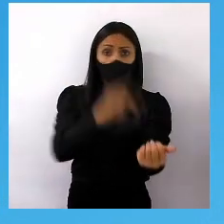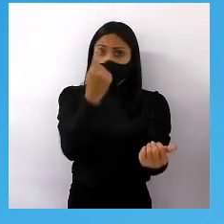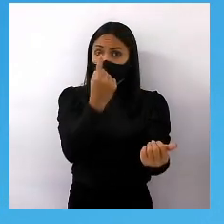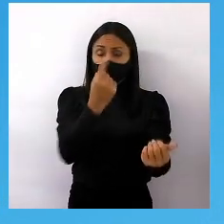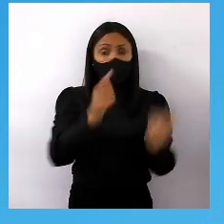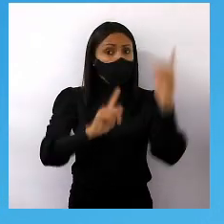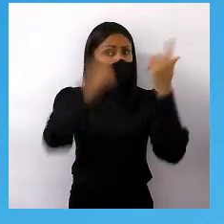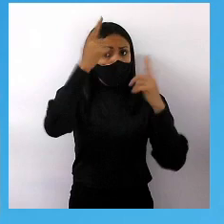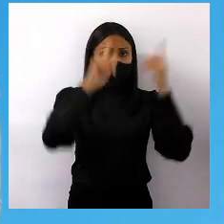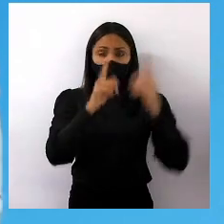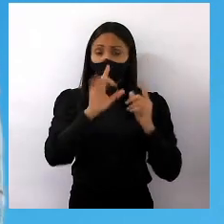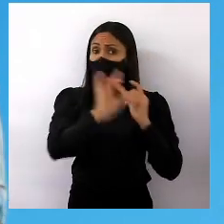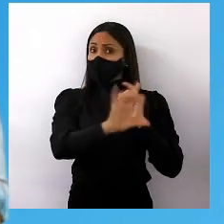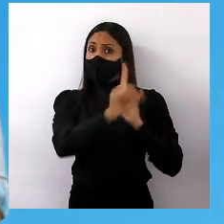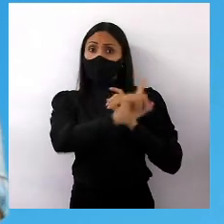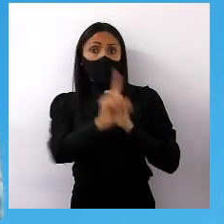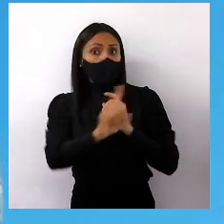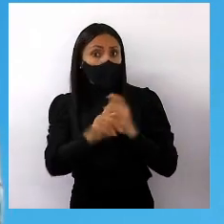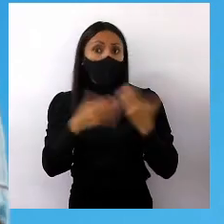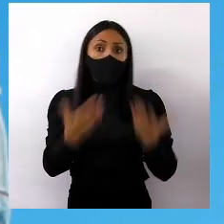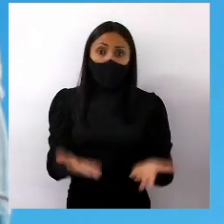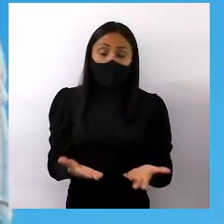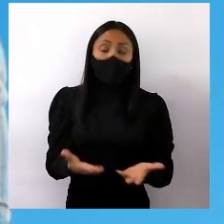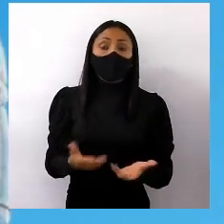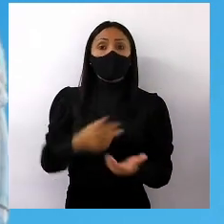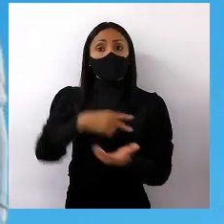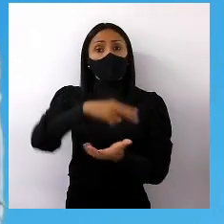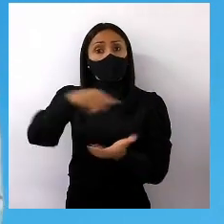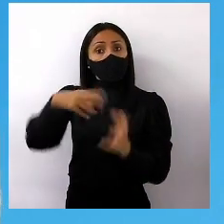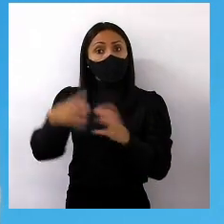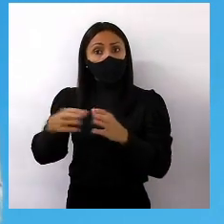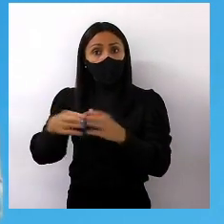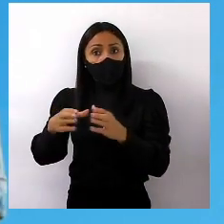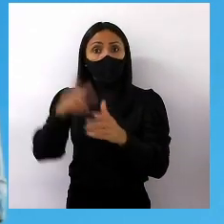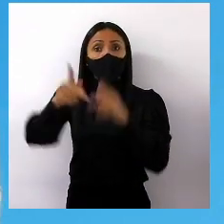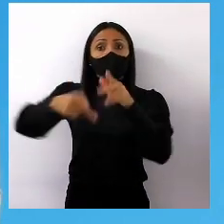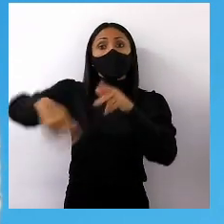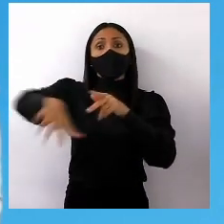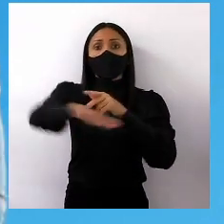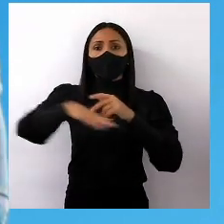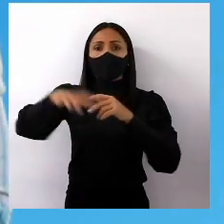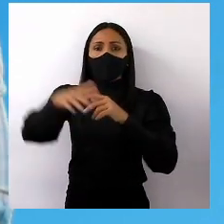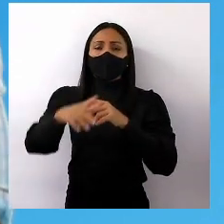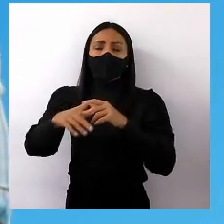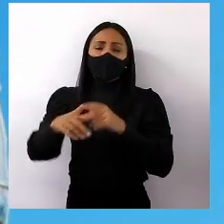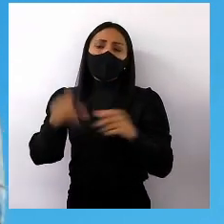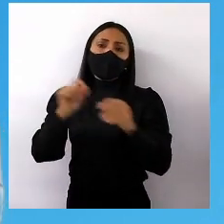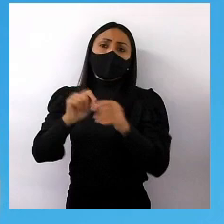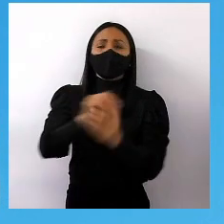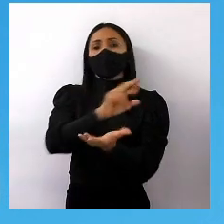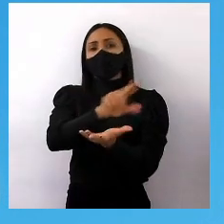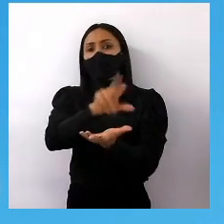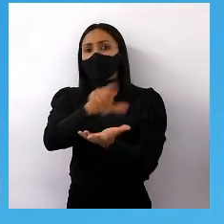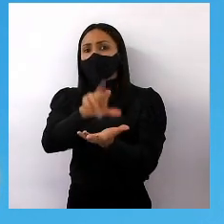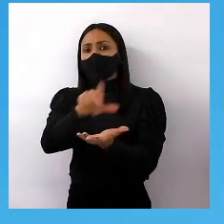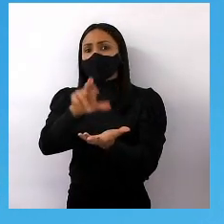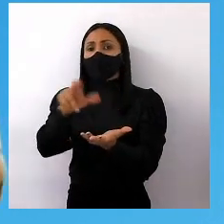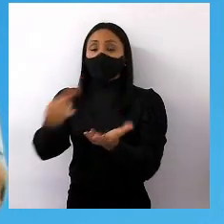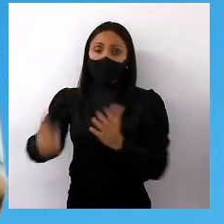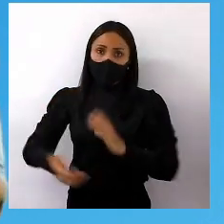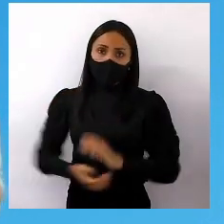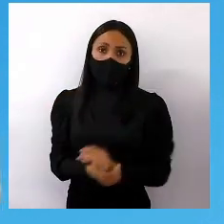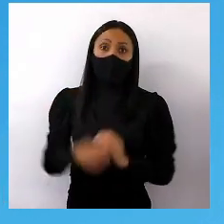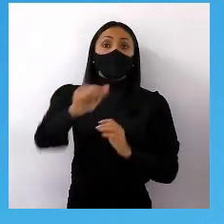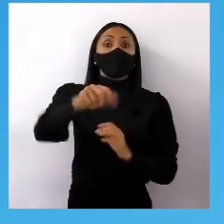carnaval, não é só um ritmo que o balé popular ele frequenta, ele executa, não é? Isso.